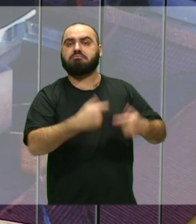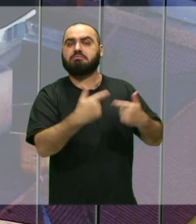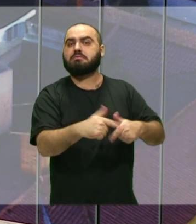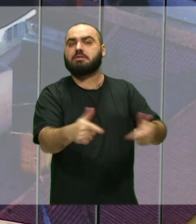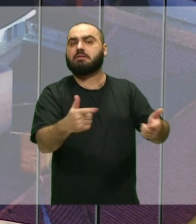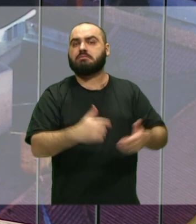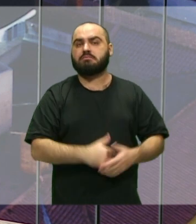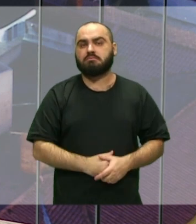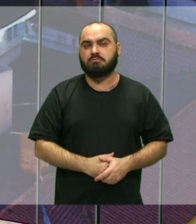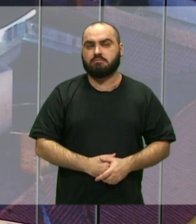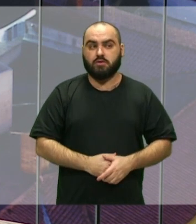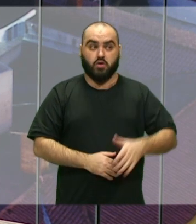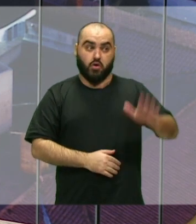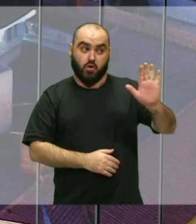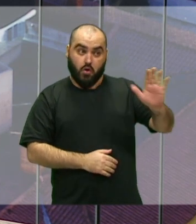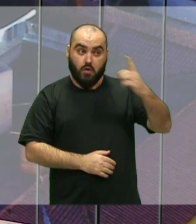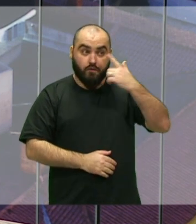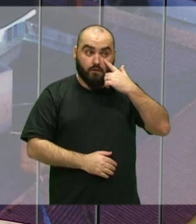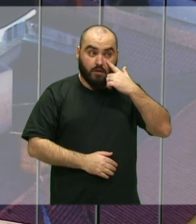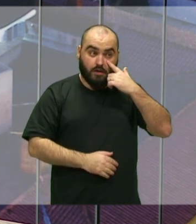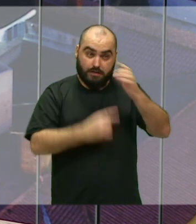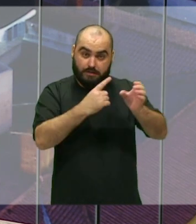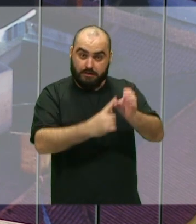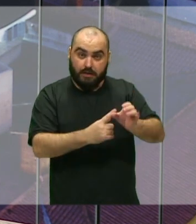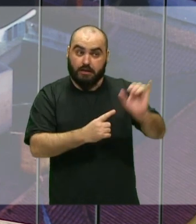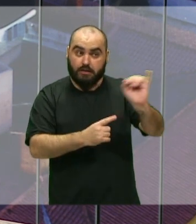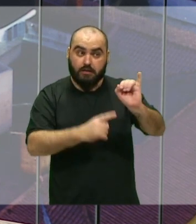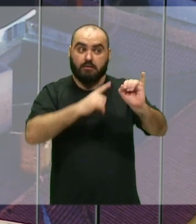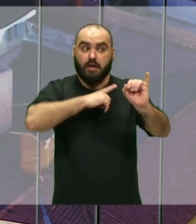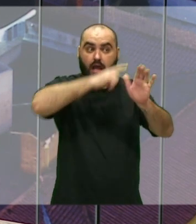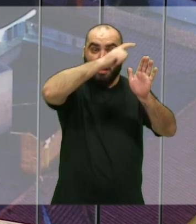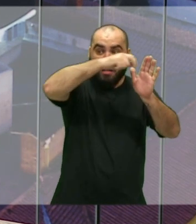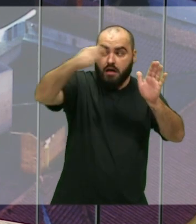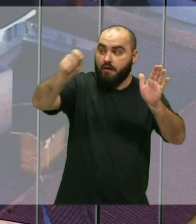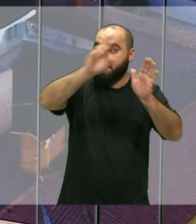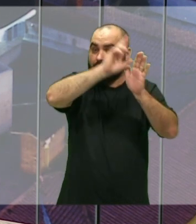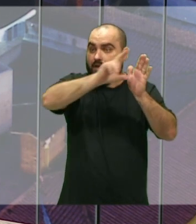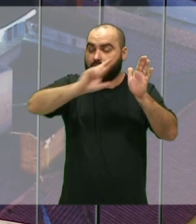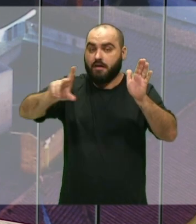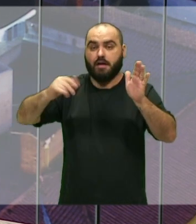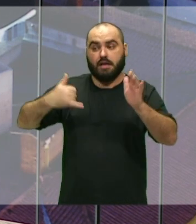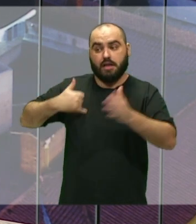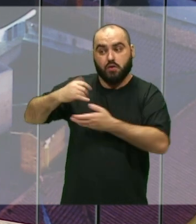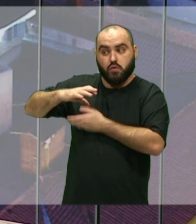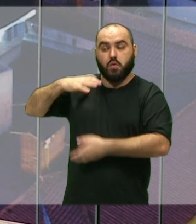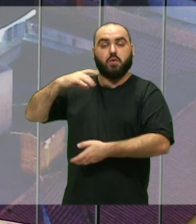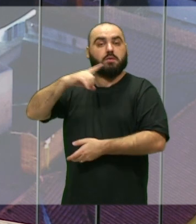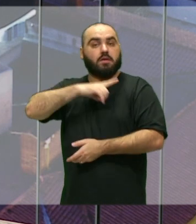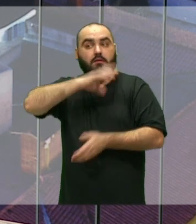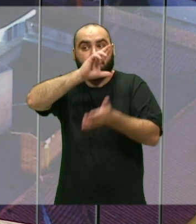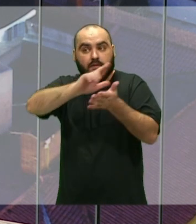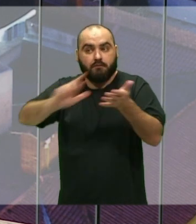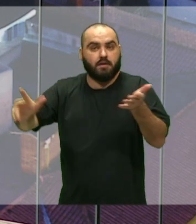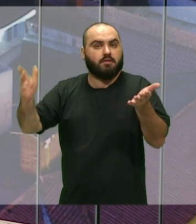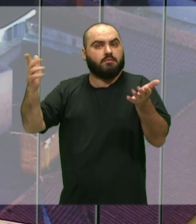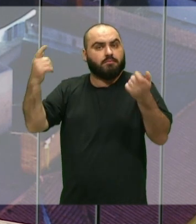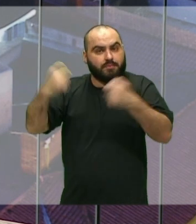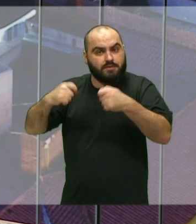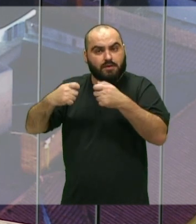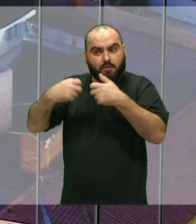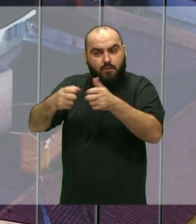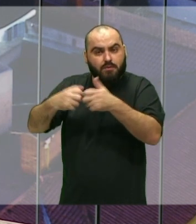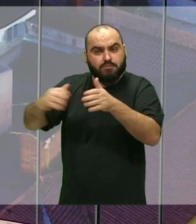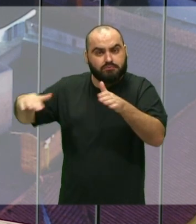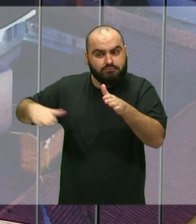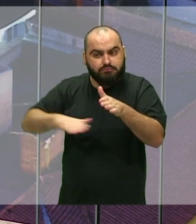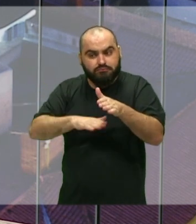olha, na cidade tem muitas associações, tem idosos, né? Então, encostar o ônibus, o fato que